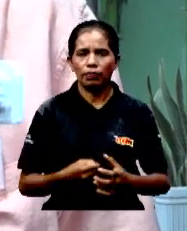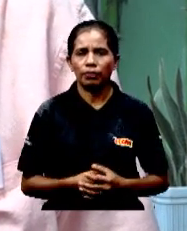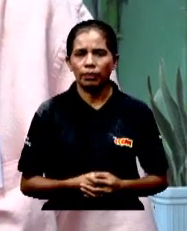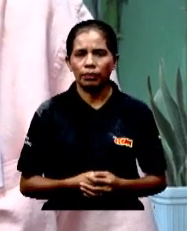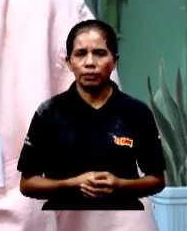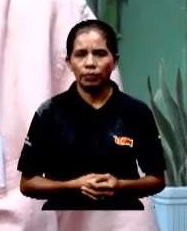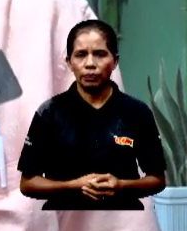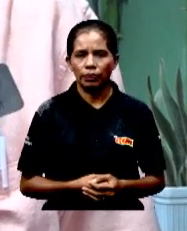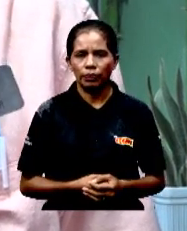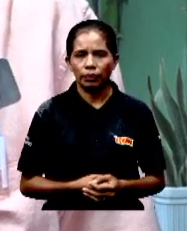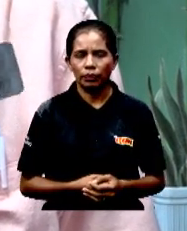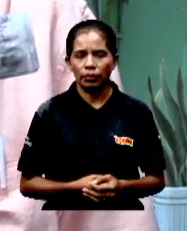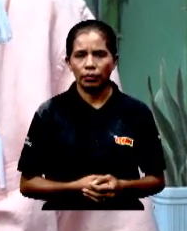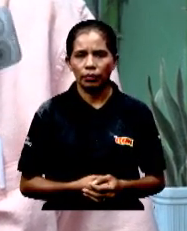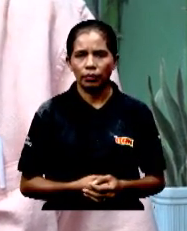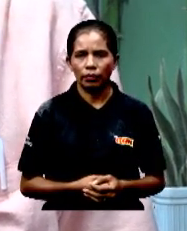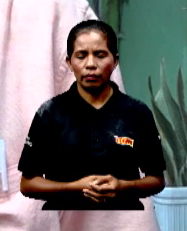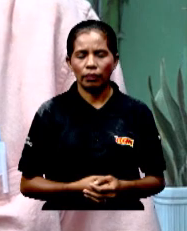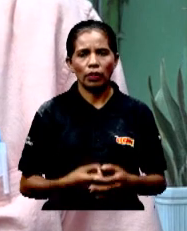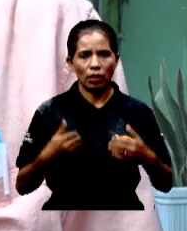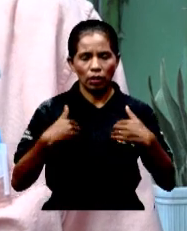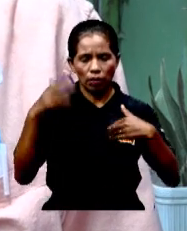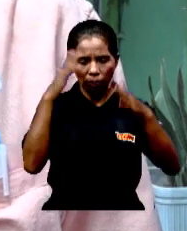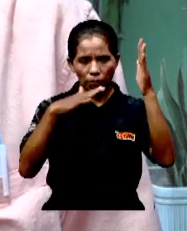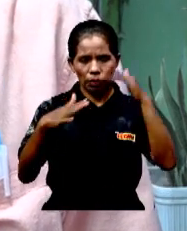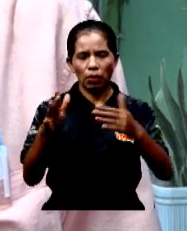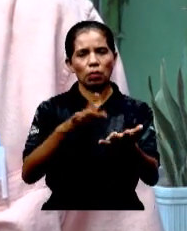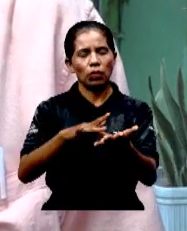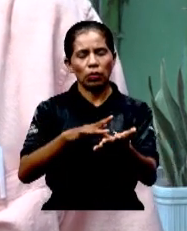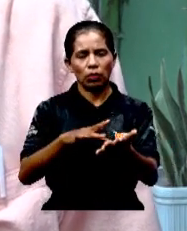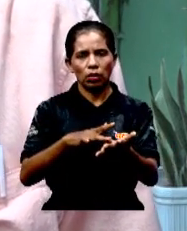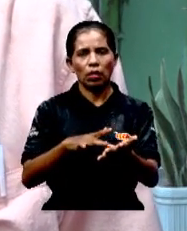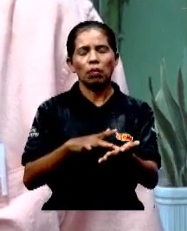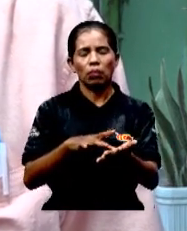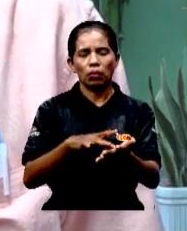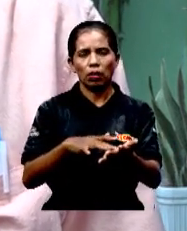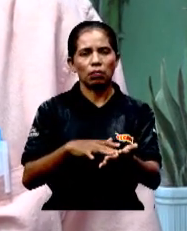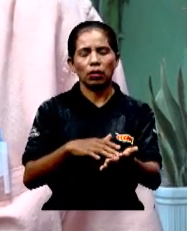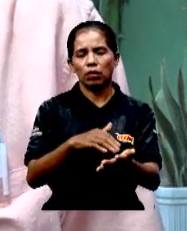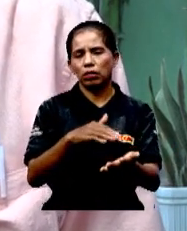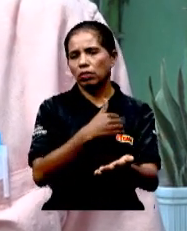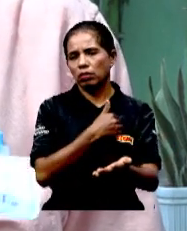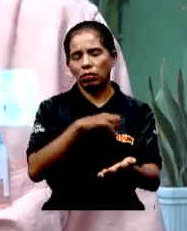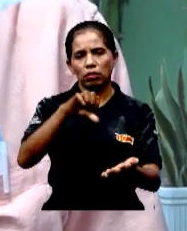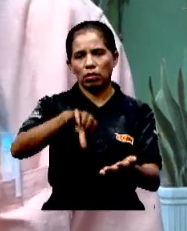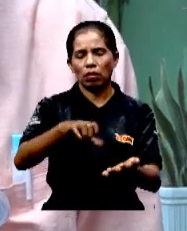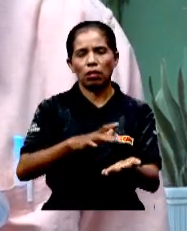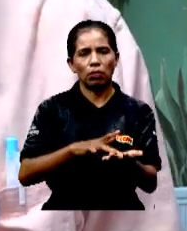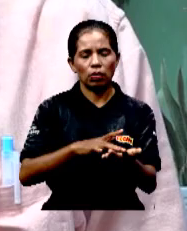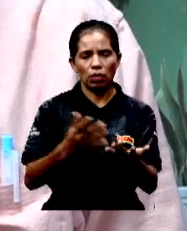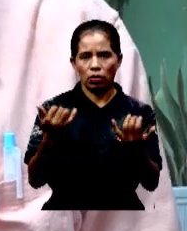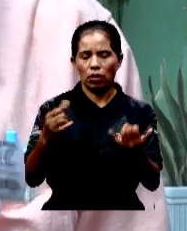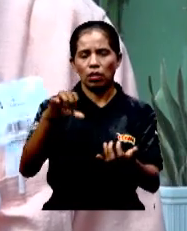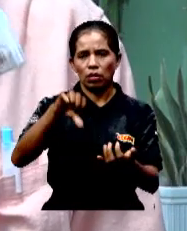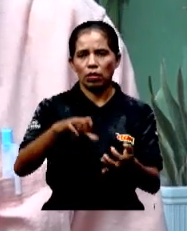nia ia problema wa qualidade nia impacto nia efeito balo